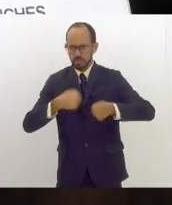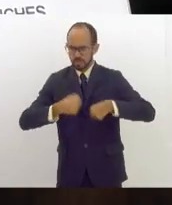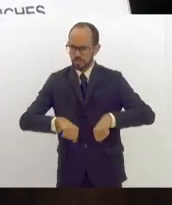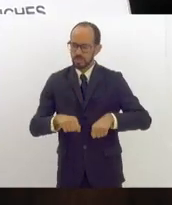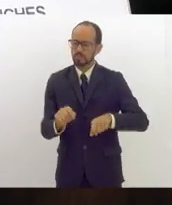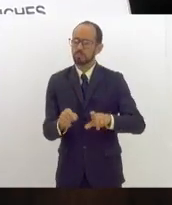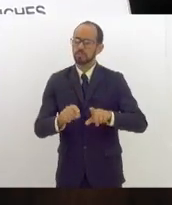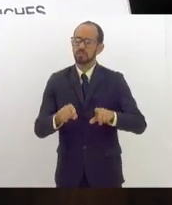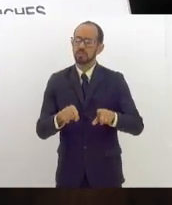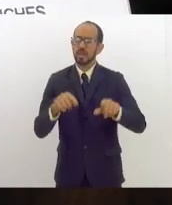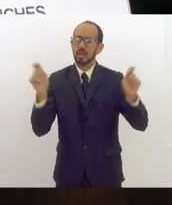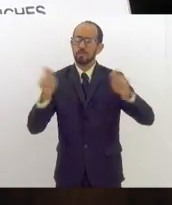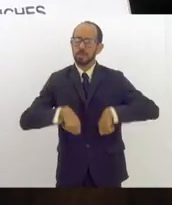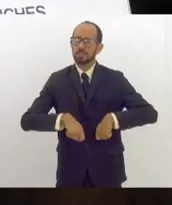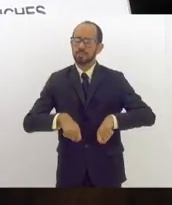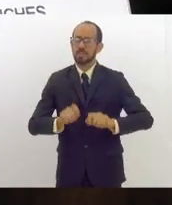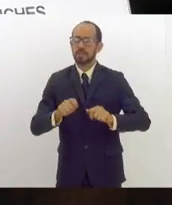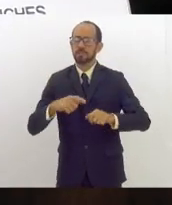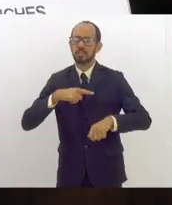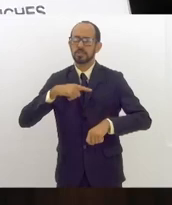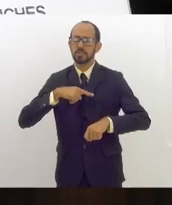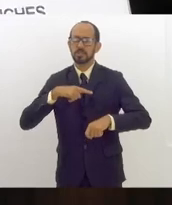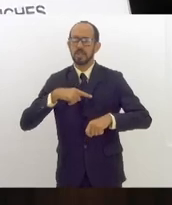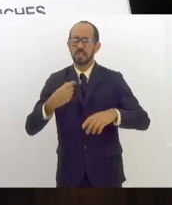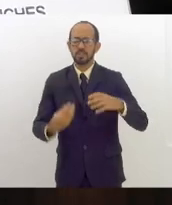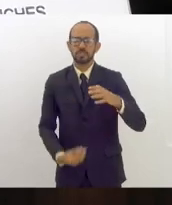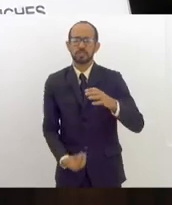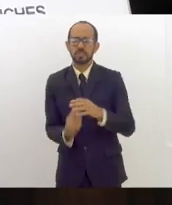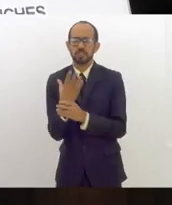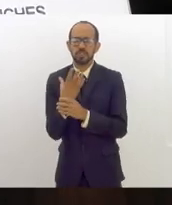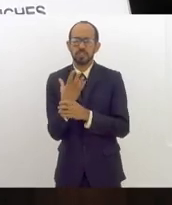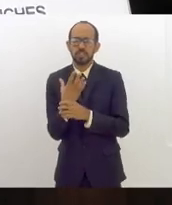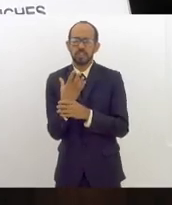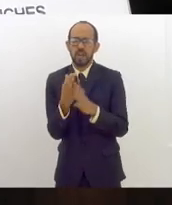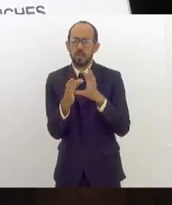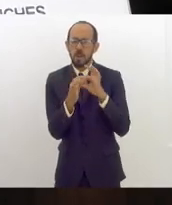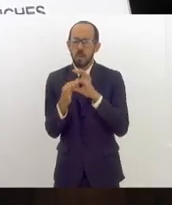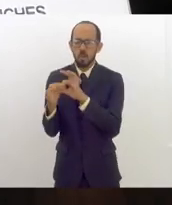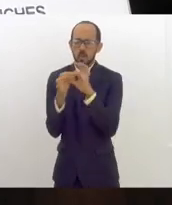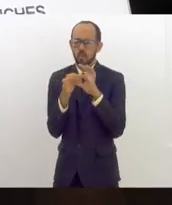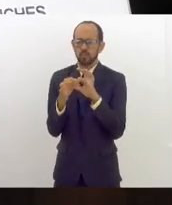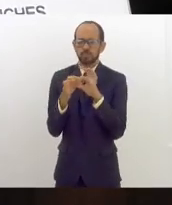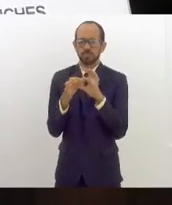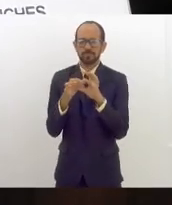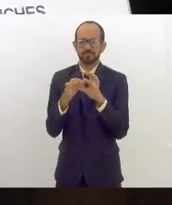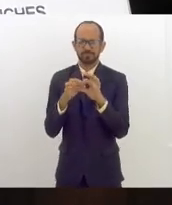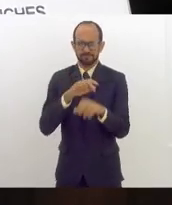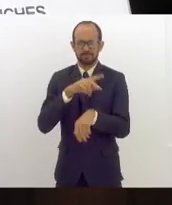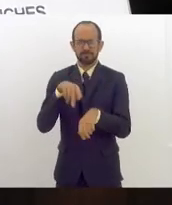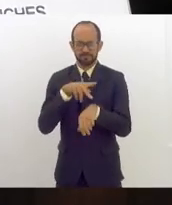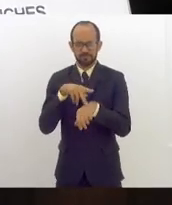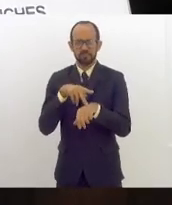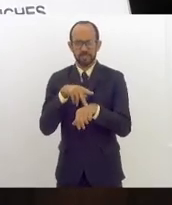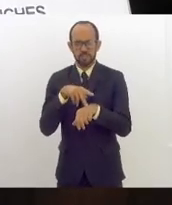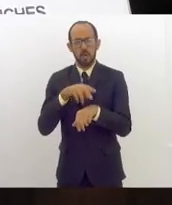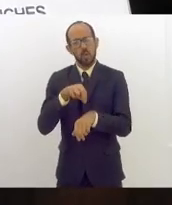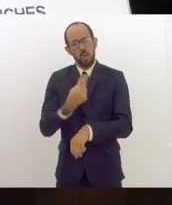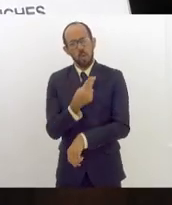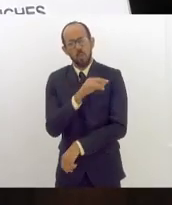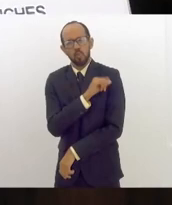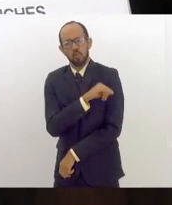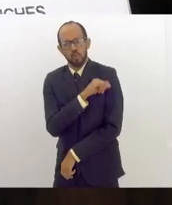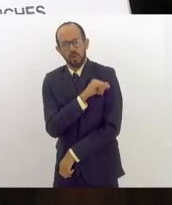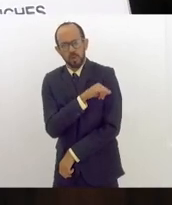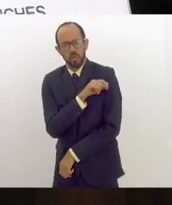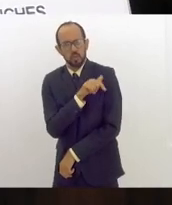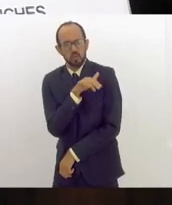que ambos tiveram na construção de uma unidade Nacional enfim seja no Rio de Janeiro no final Luciano dentro do